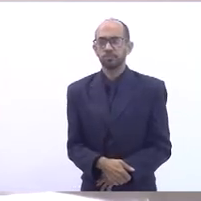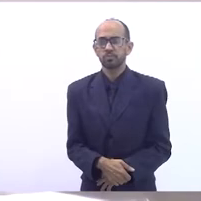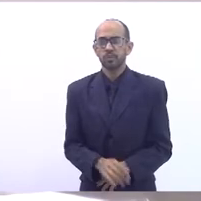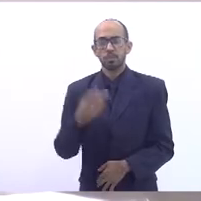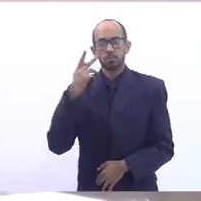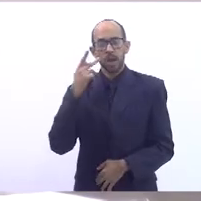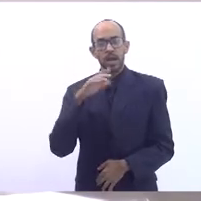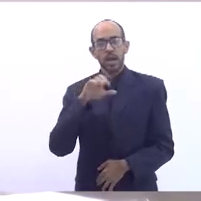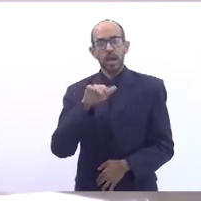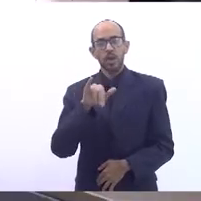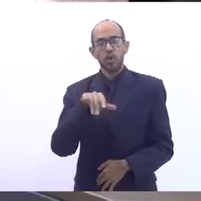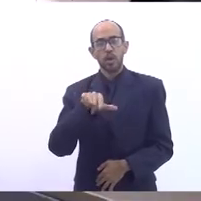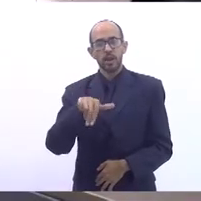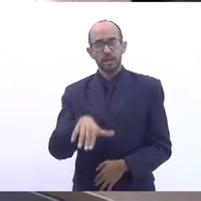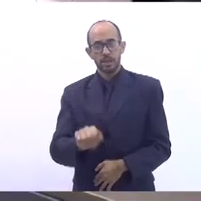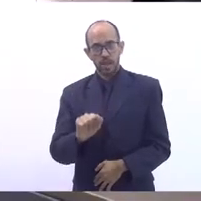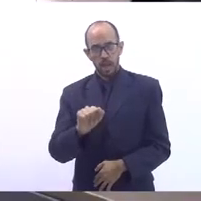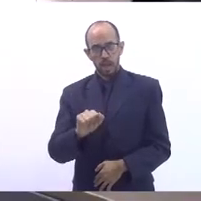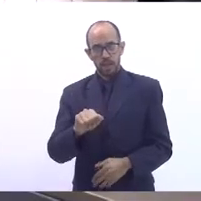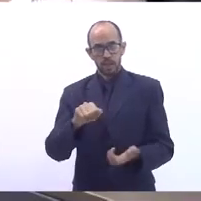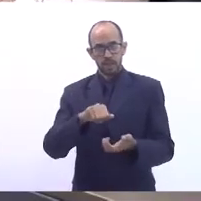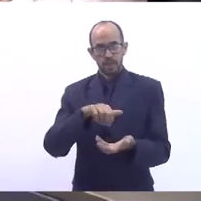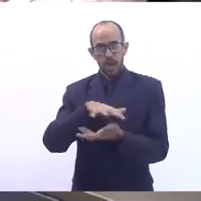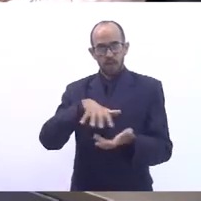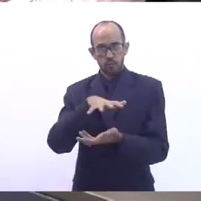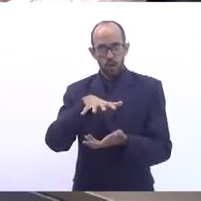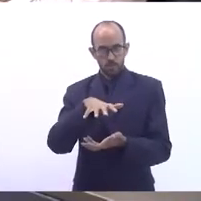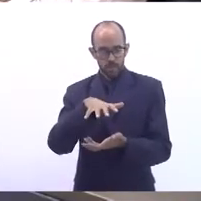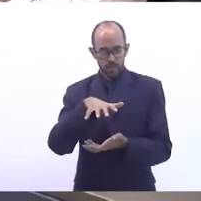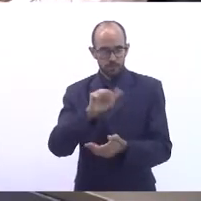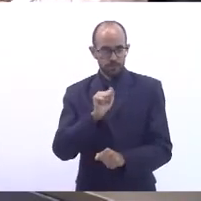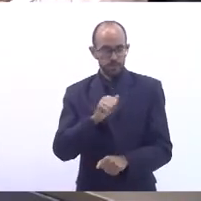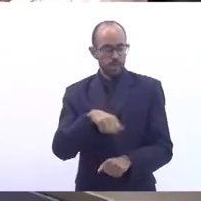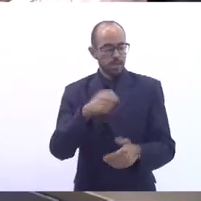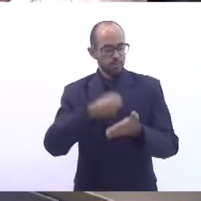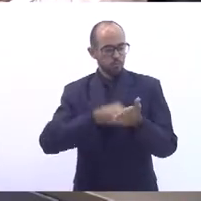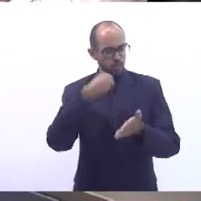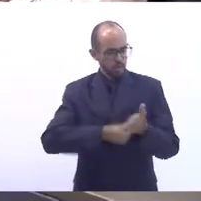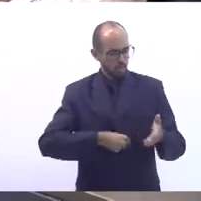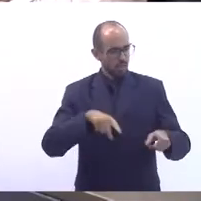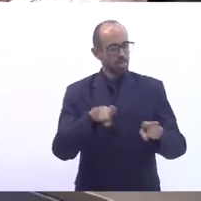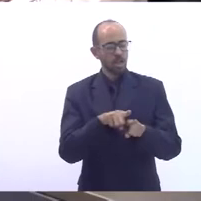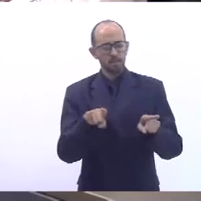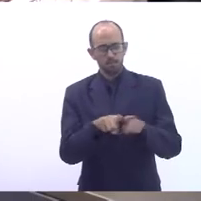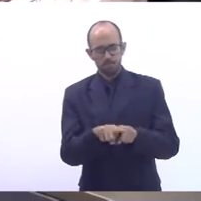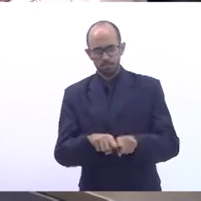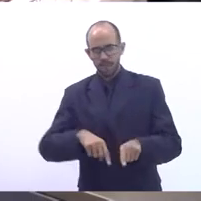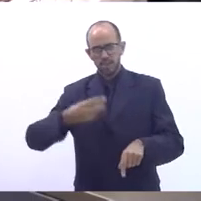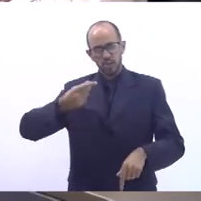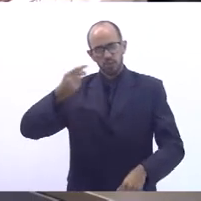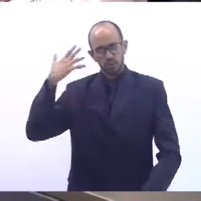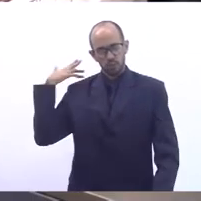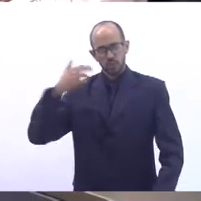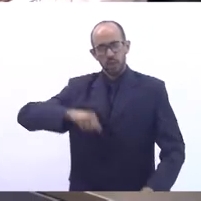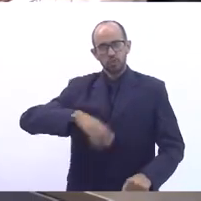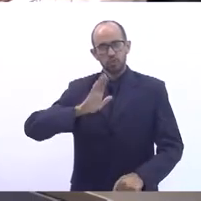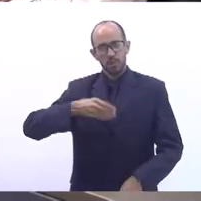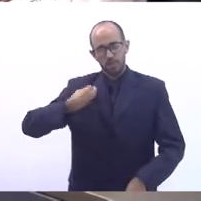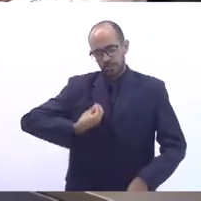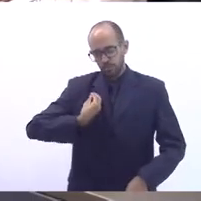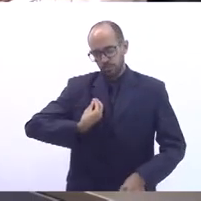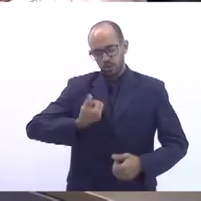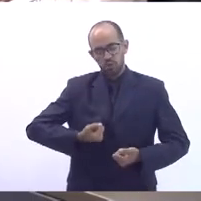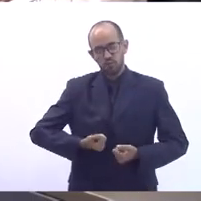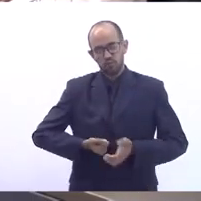Carolina Freitas da reforma está na mesa com duas como militante também antiga já participou de várias